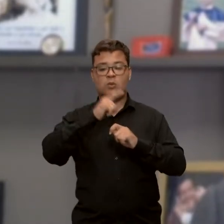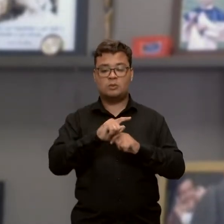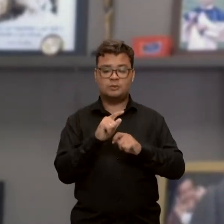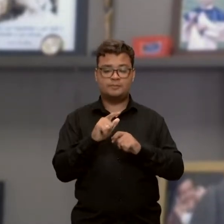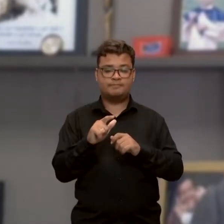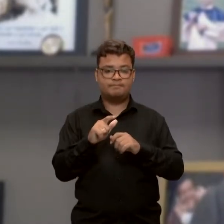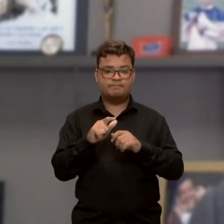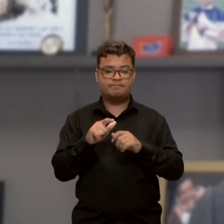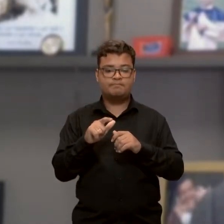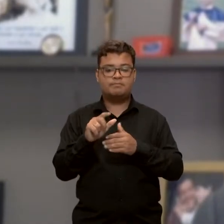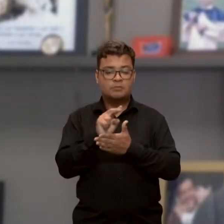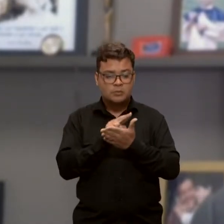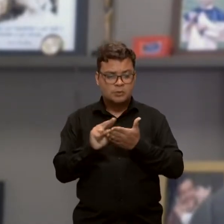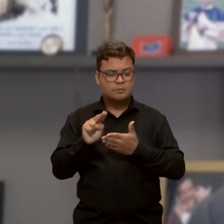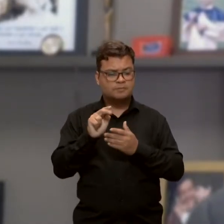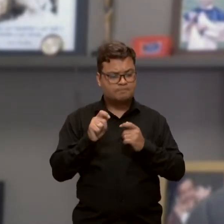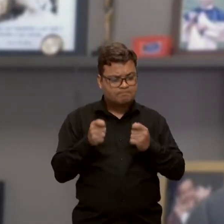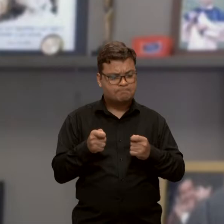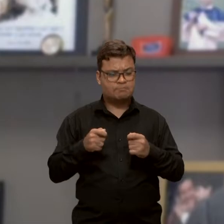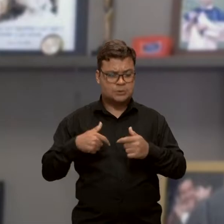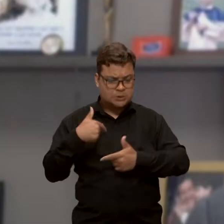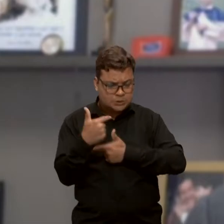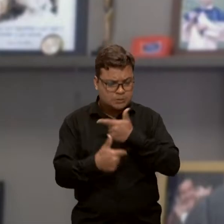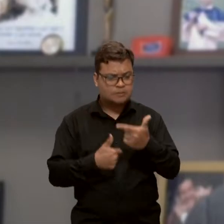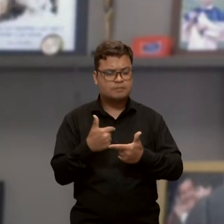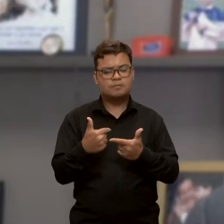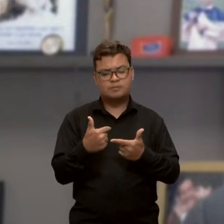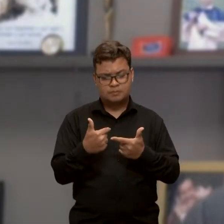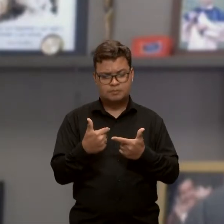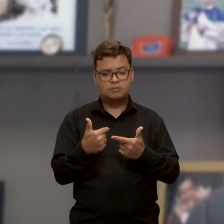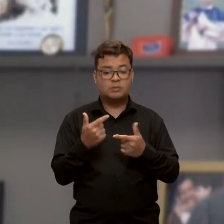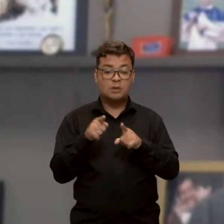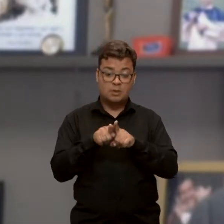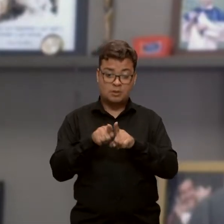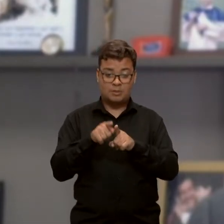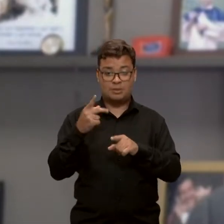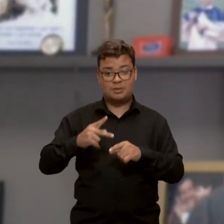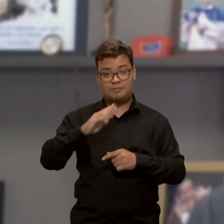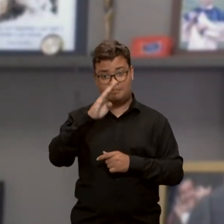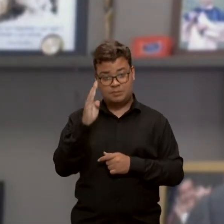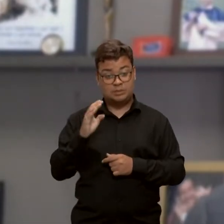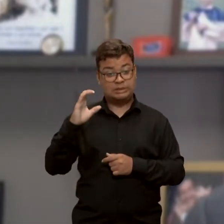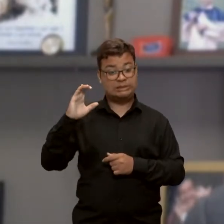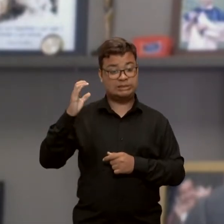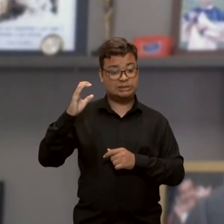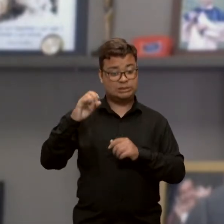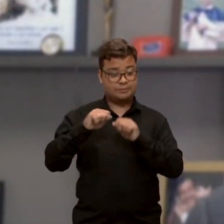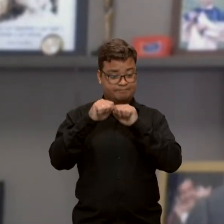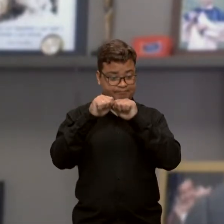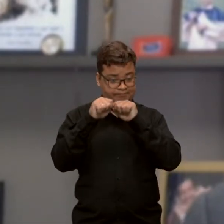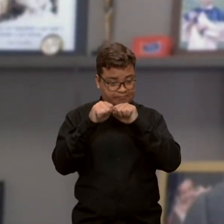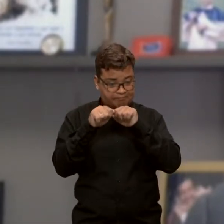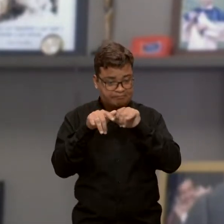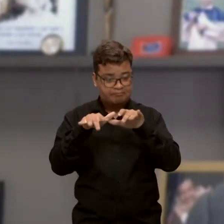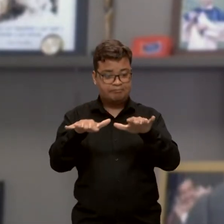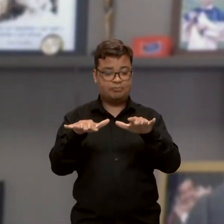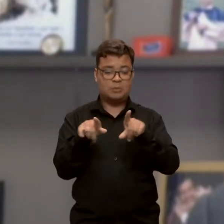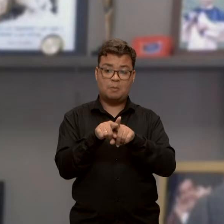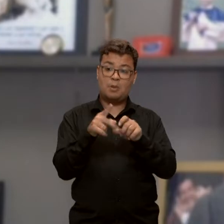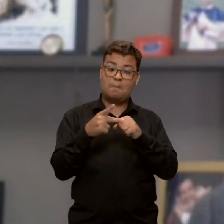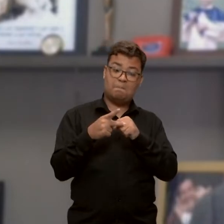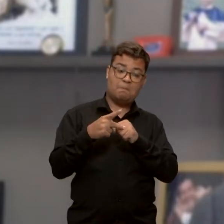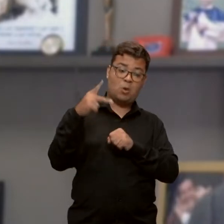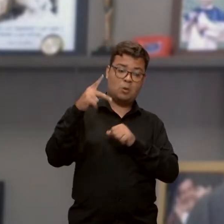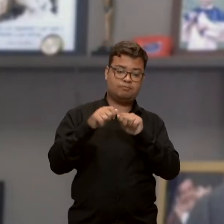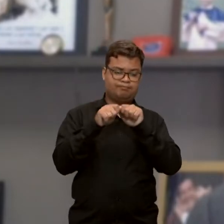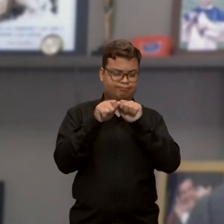essa interiorização, podemos dizer assim, da ciência brasileira e da pós-graduação brasileira, com